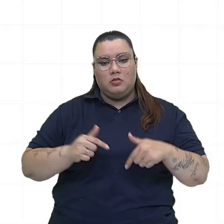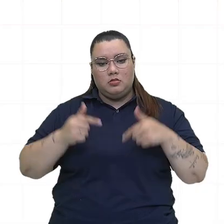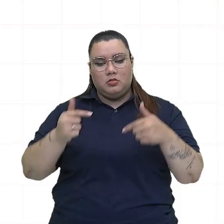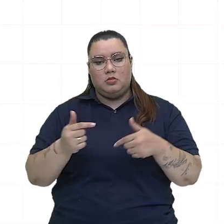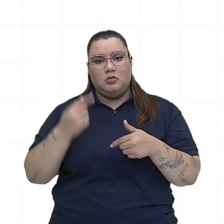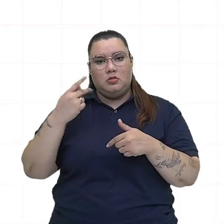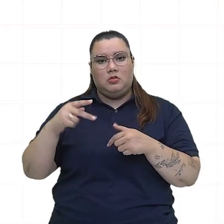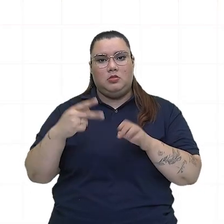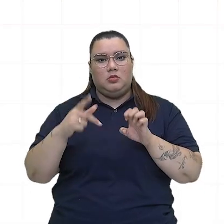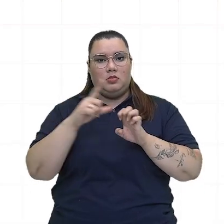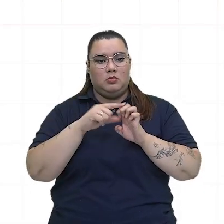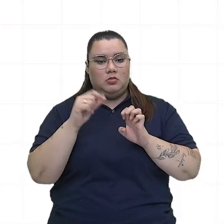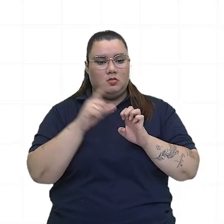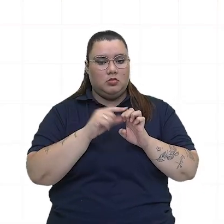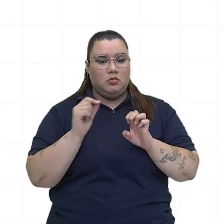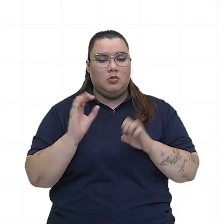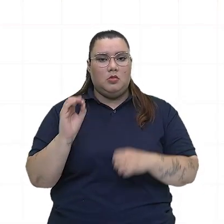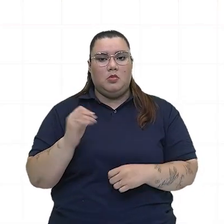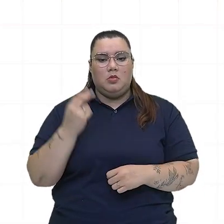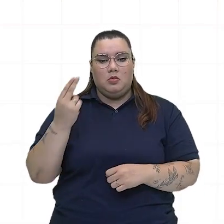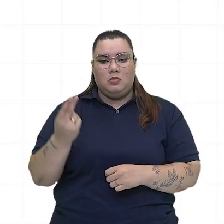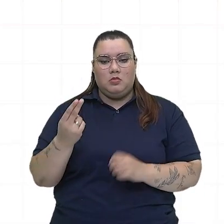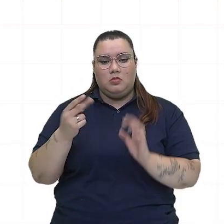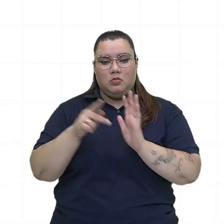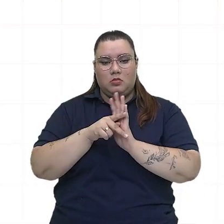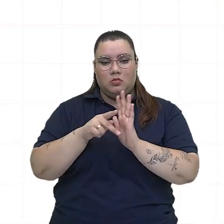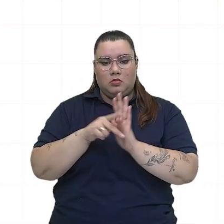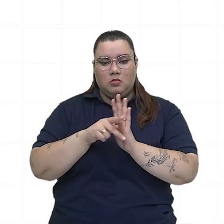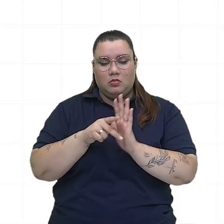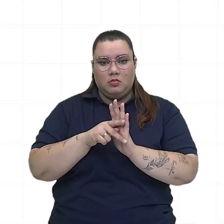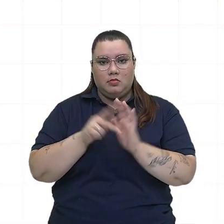seu estabelecimento ou